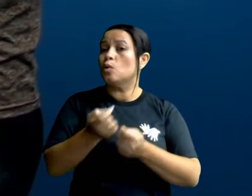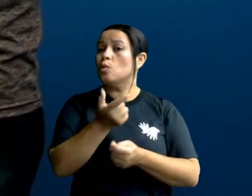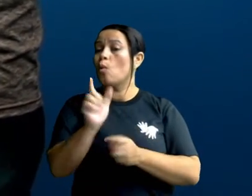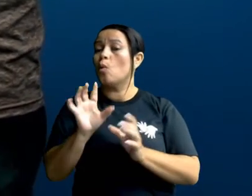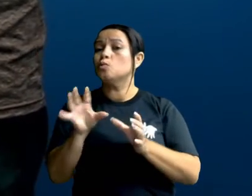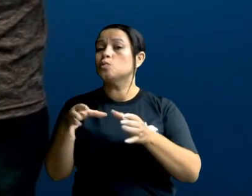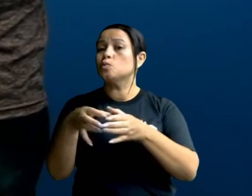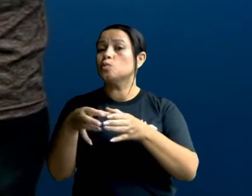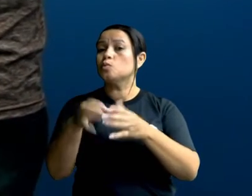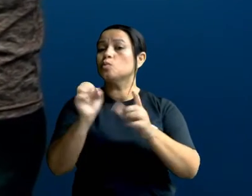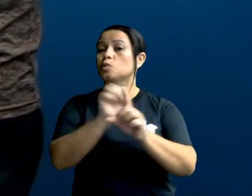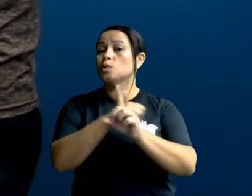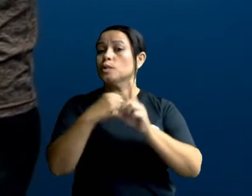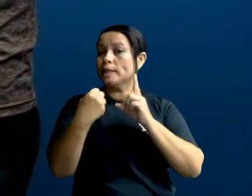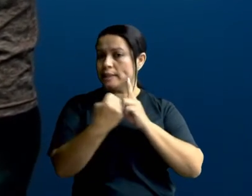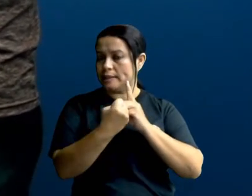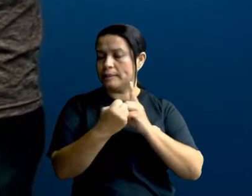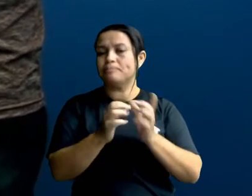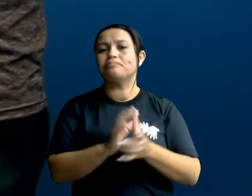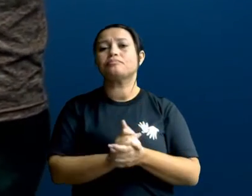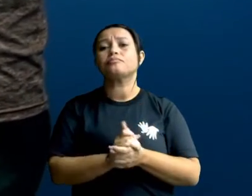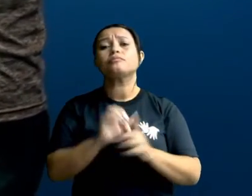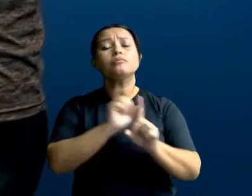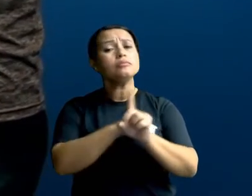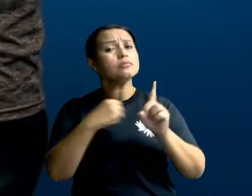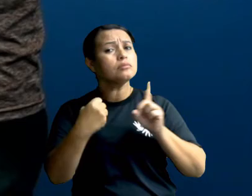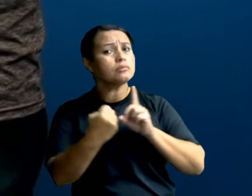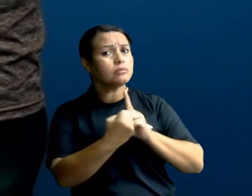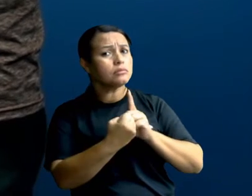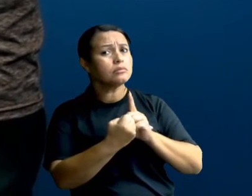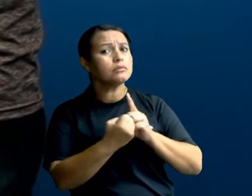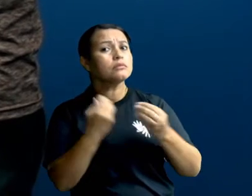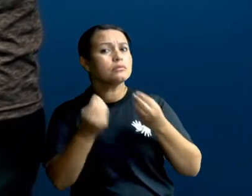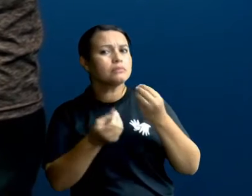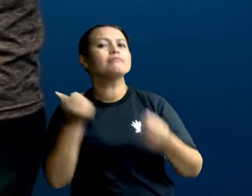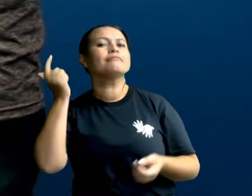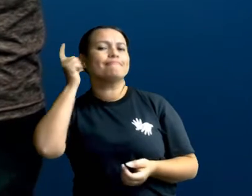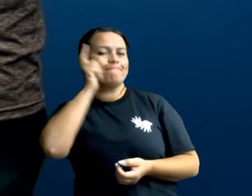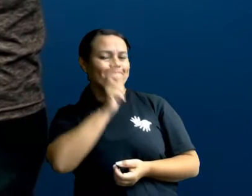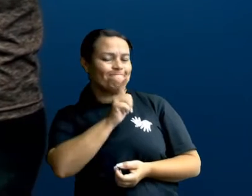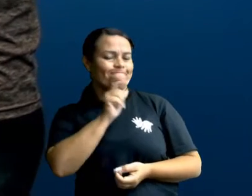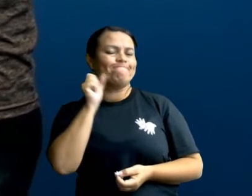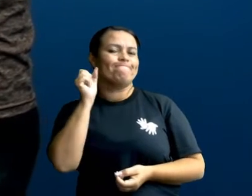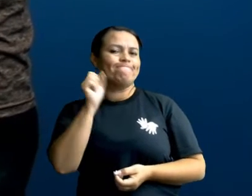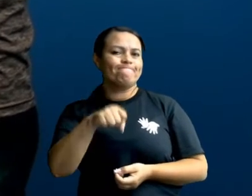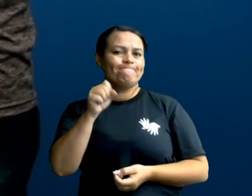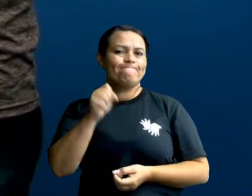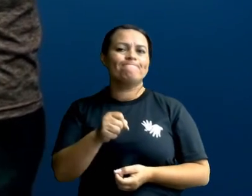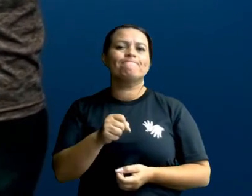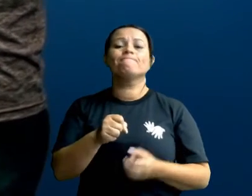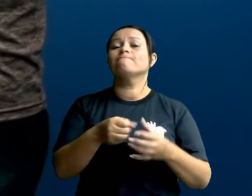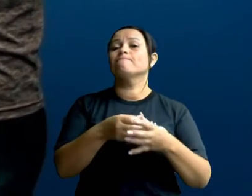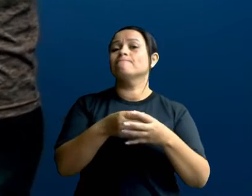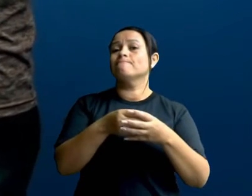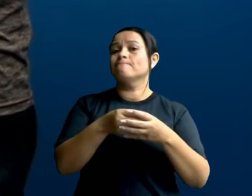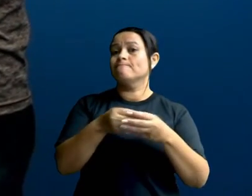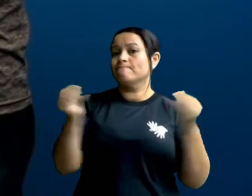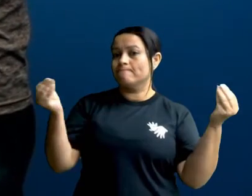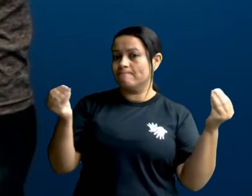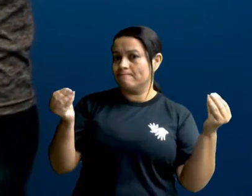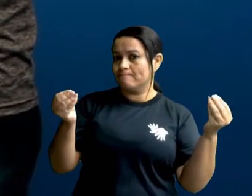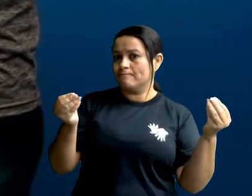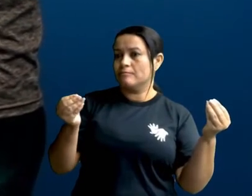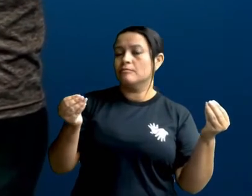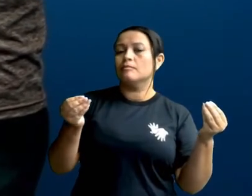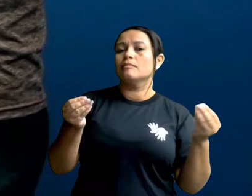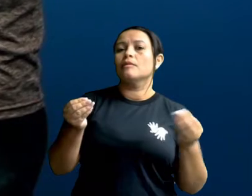outros grupos, né? Como os grupos socialistas, né? E os socialistas acabaram vencendo, né? Sumiu o posto,